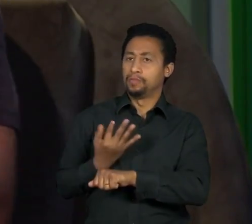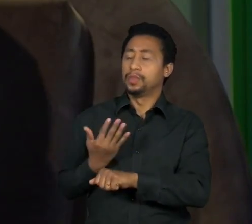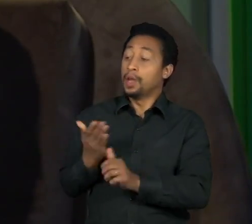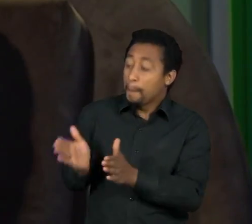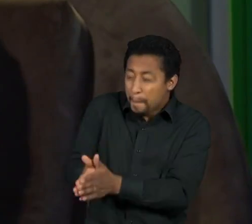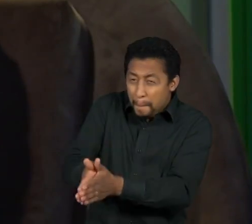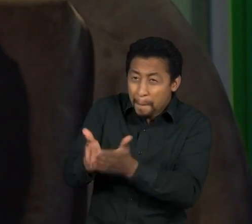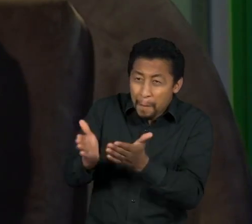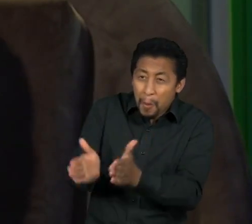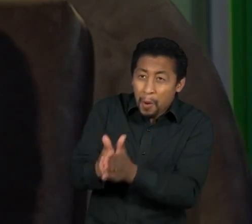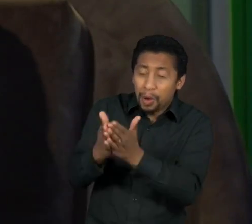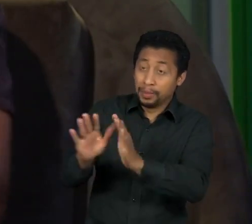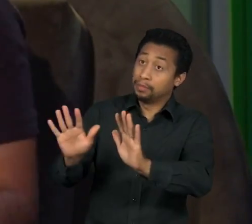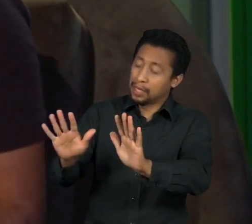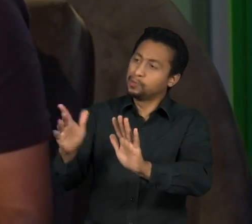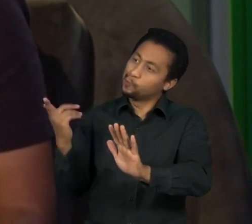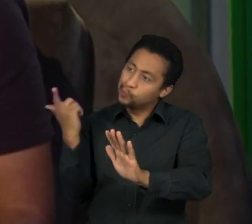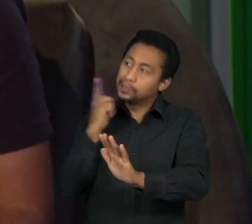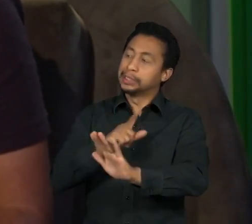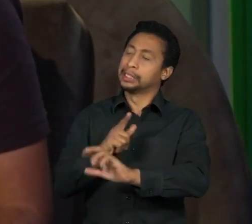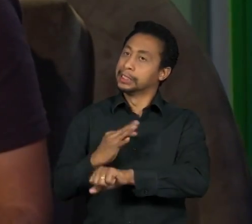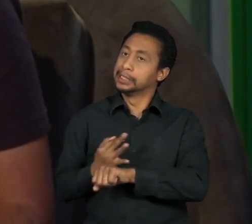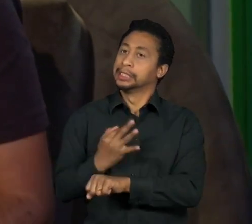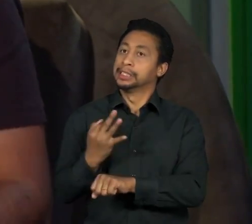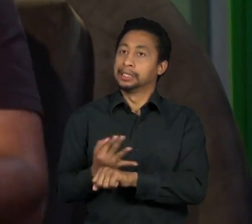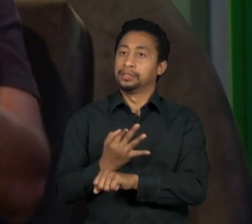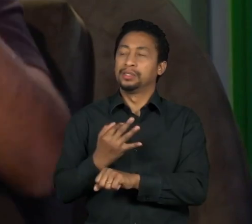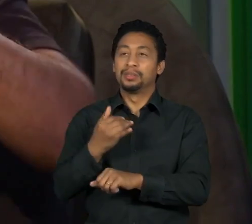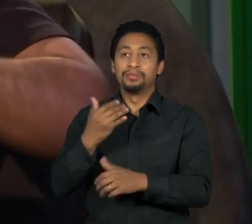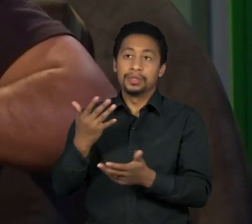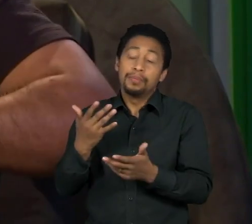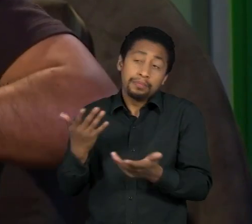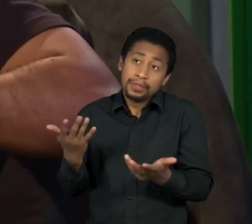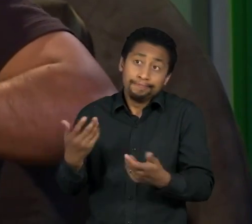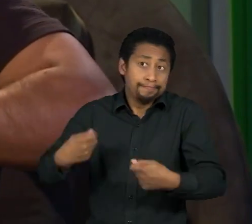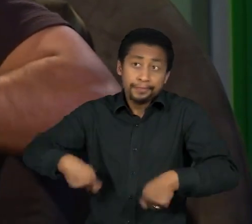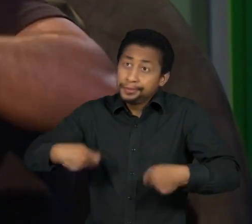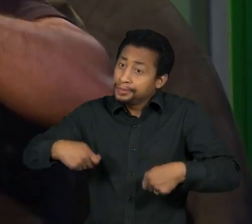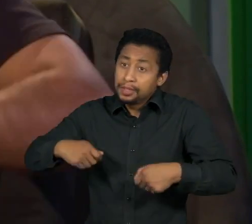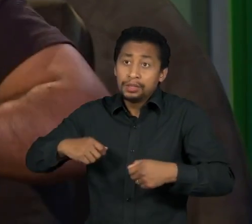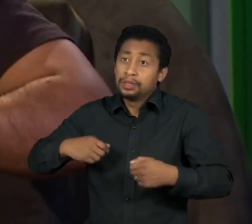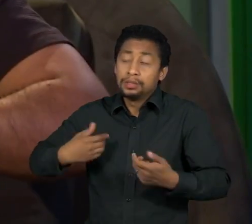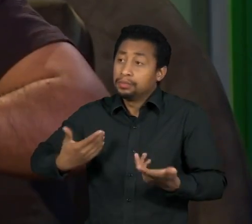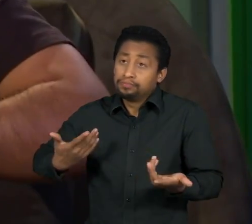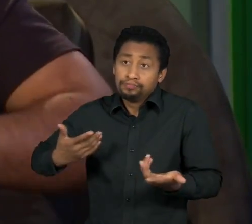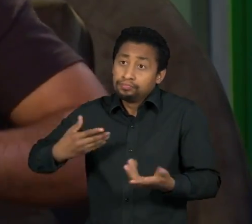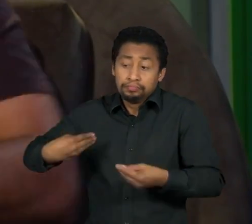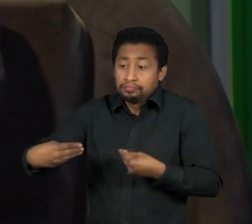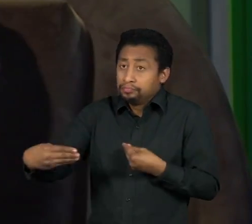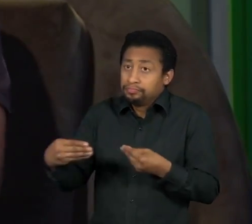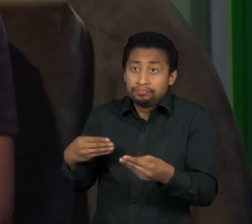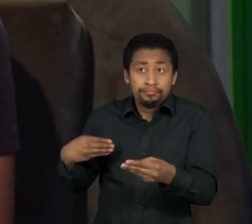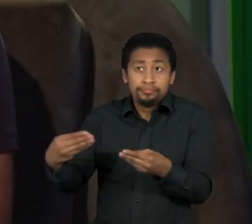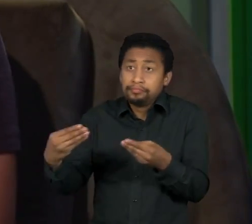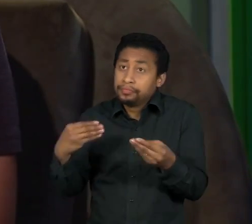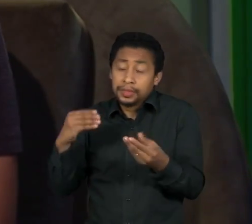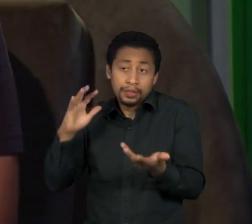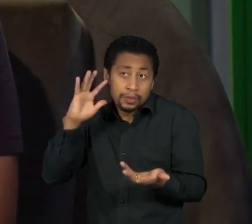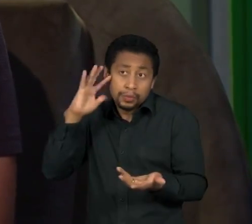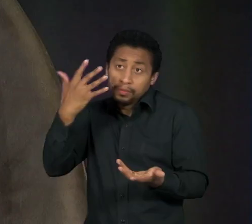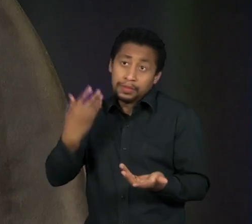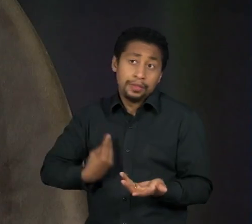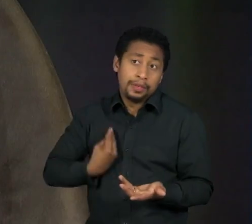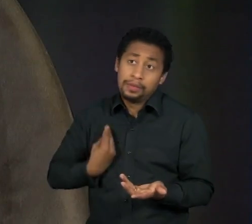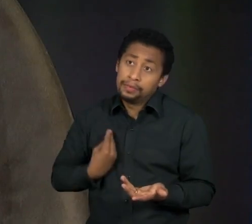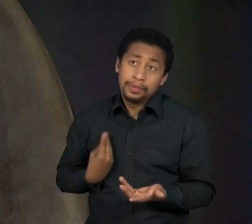ou tornar menos pesado essa recepção pela necessidade de ter que, por si mesmo, conseguir ressignificar a sua